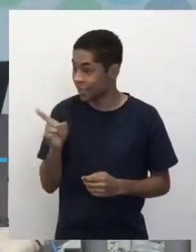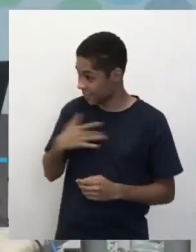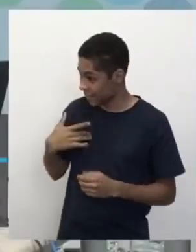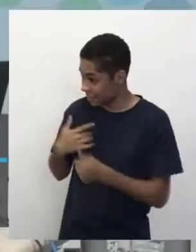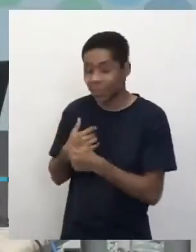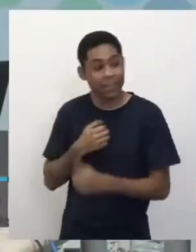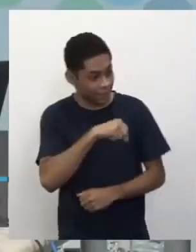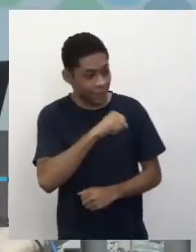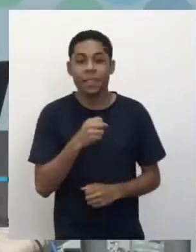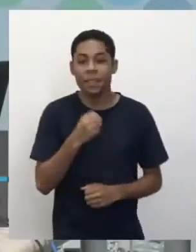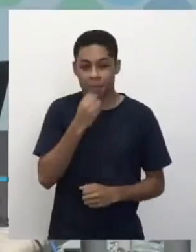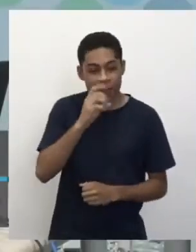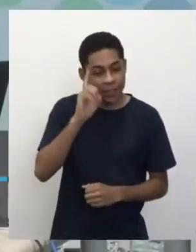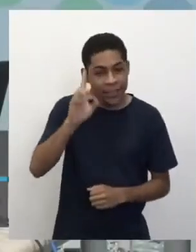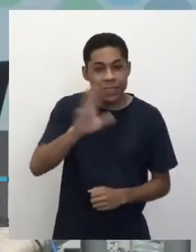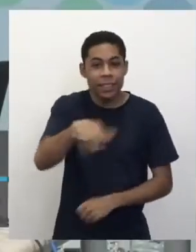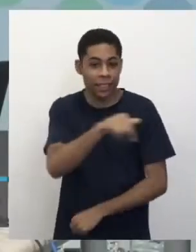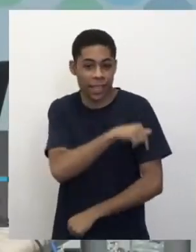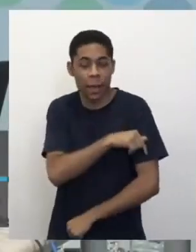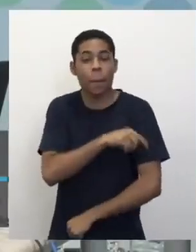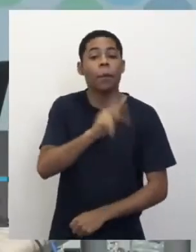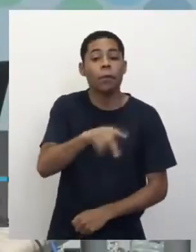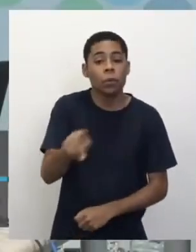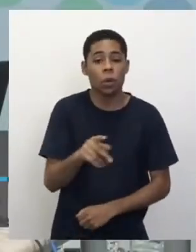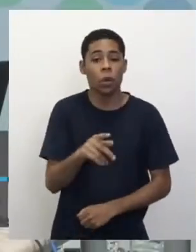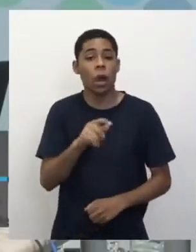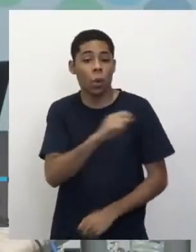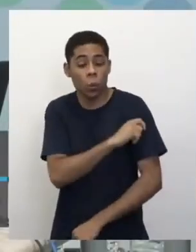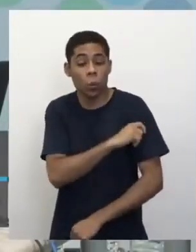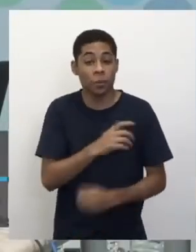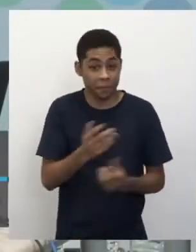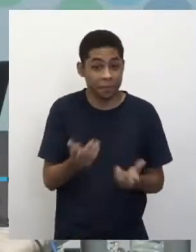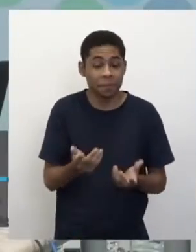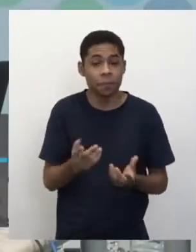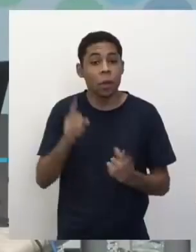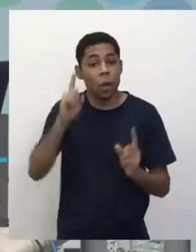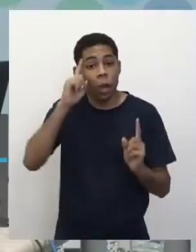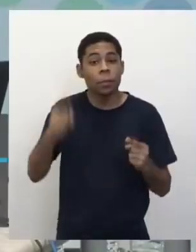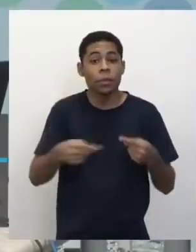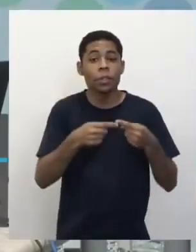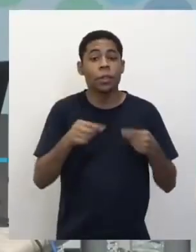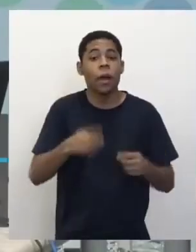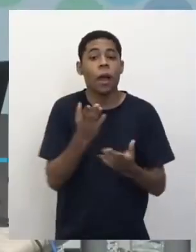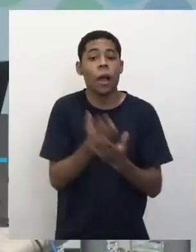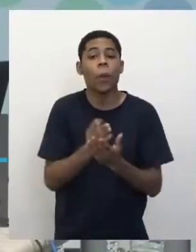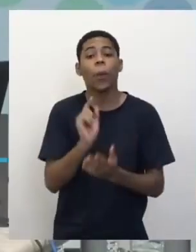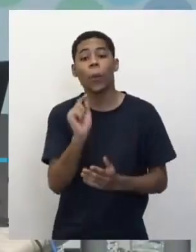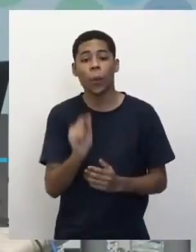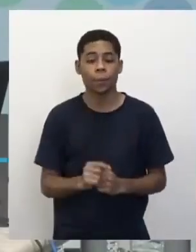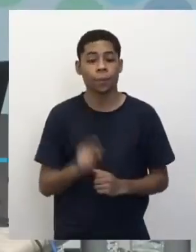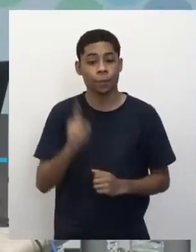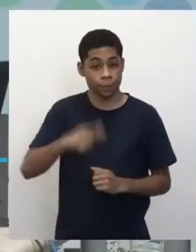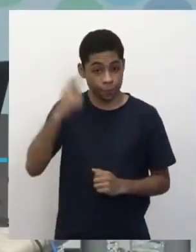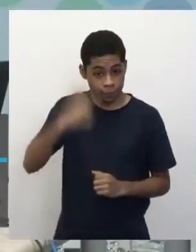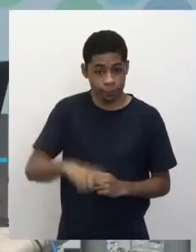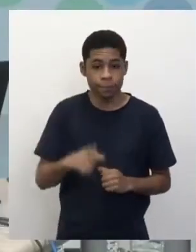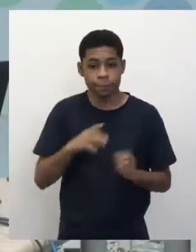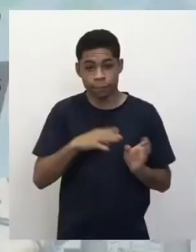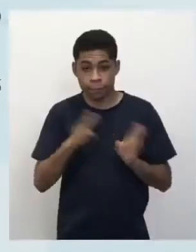dia, 7º ano, professores e alunos. Vamos aos objetivos da aula. Retomar o gênero textual